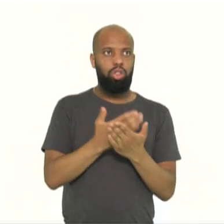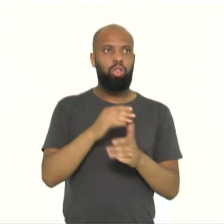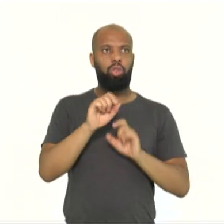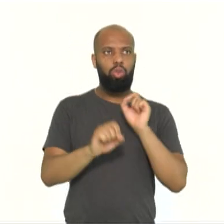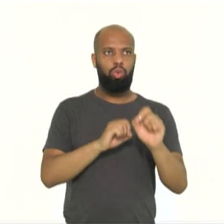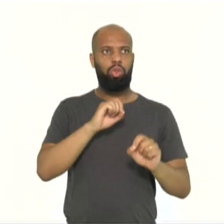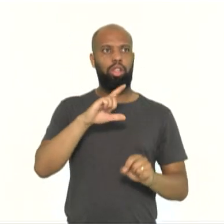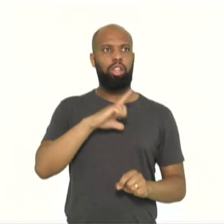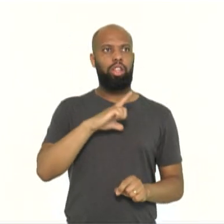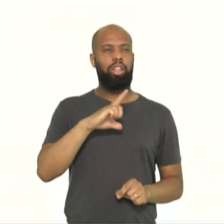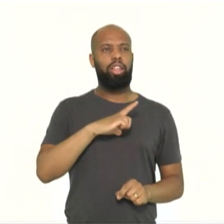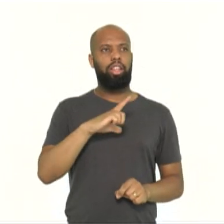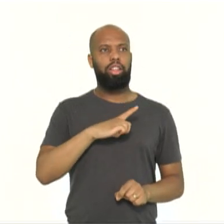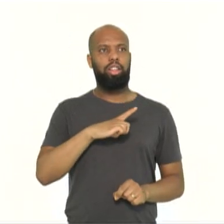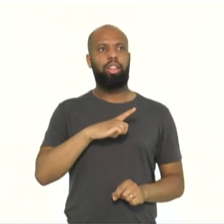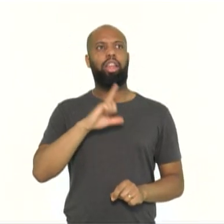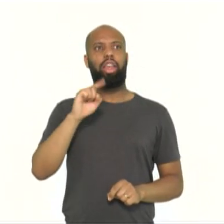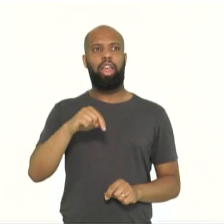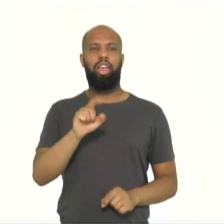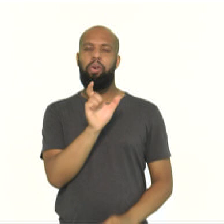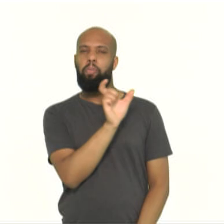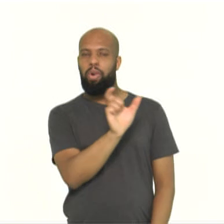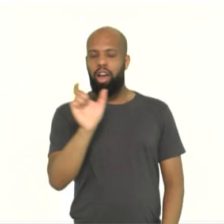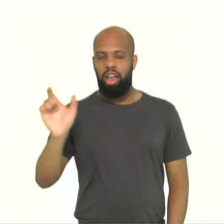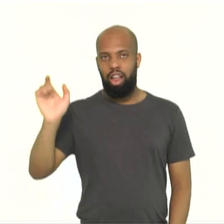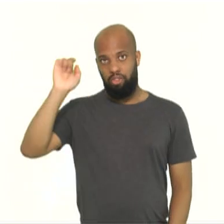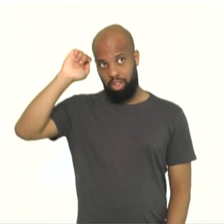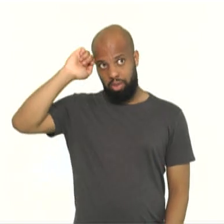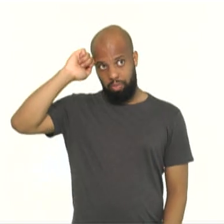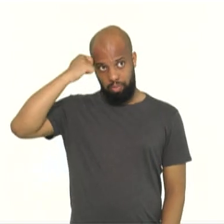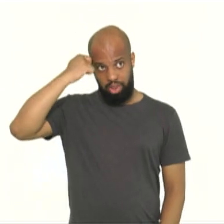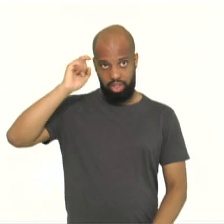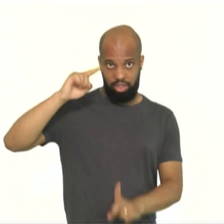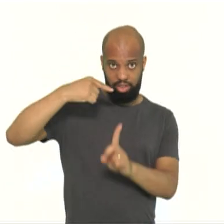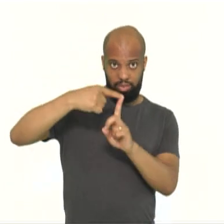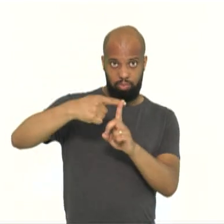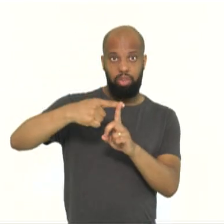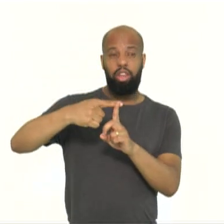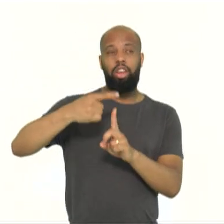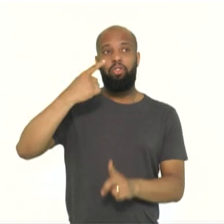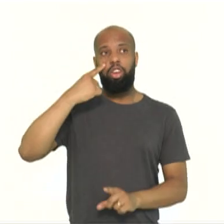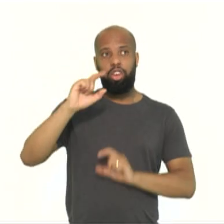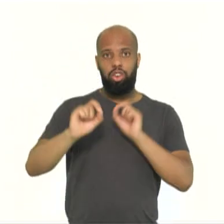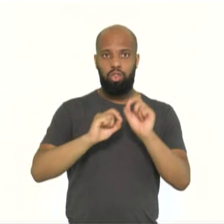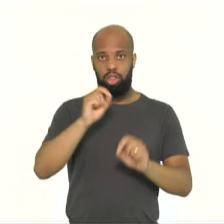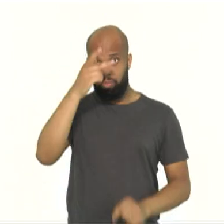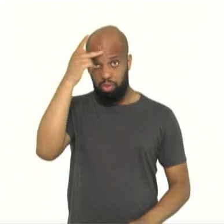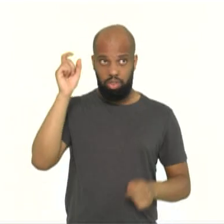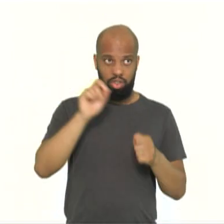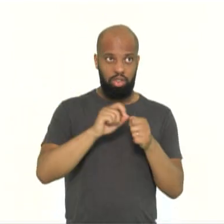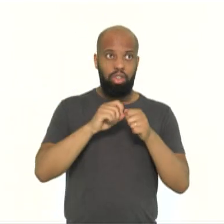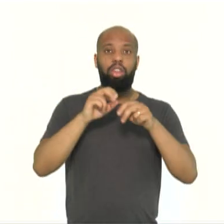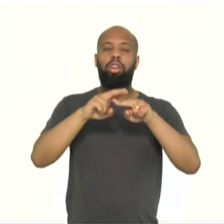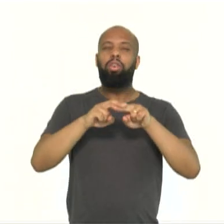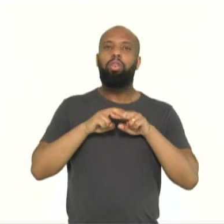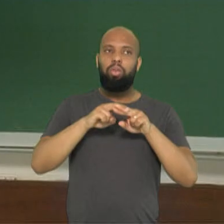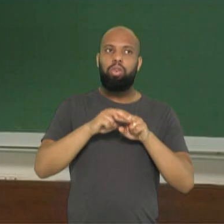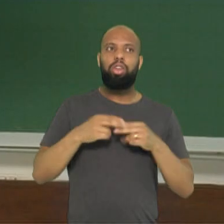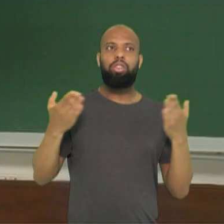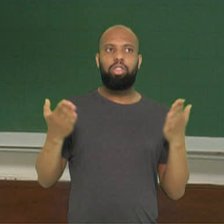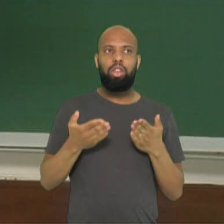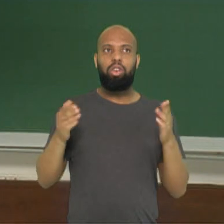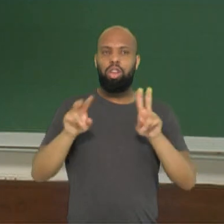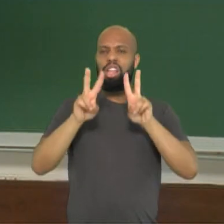perífrase, estar mais gerúndio para descrever a atividade das pessoas. Por isso o tema que estáis